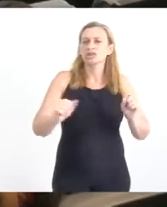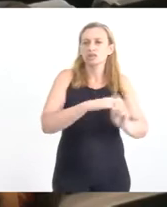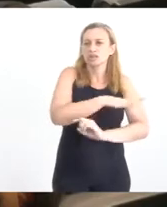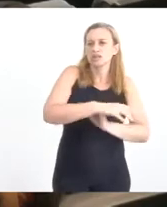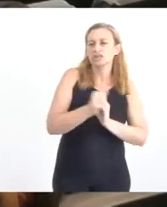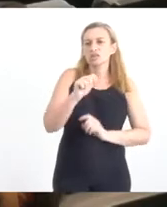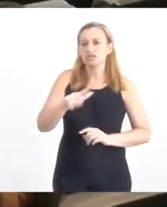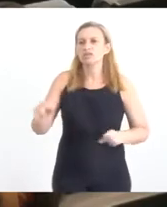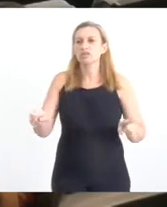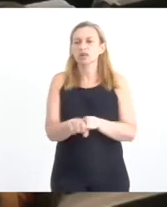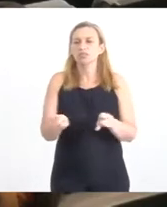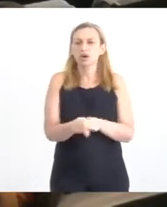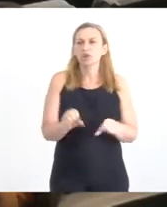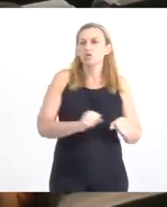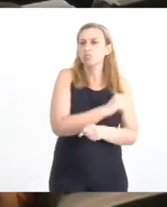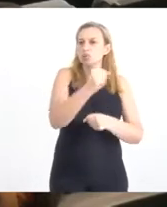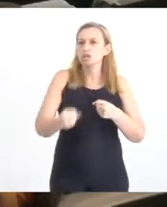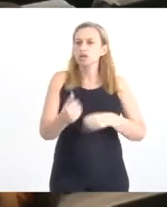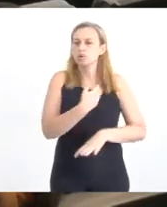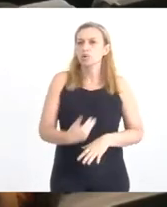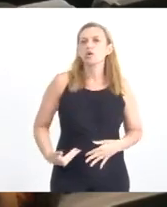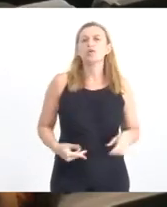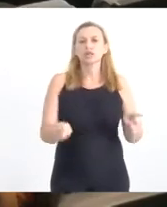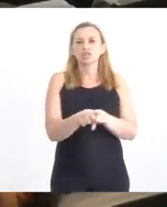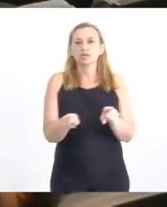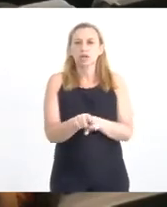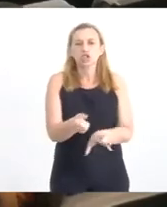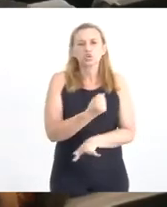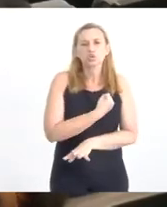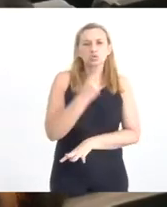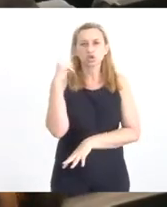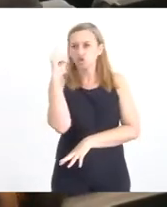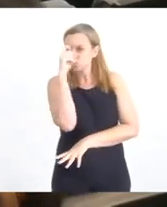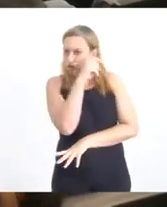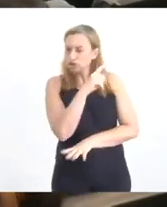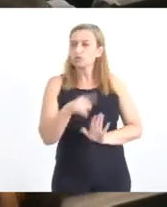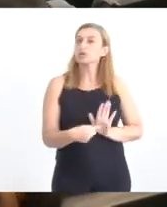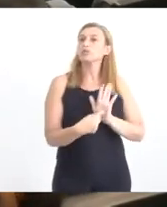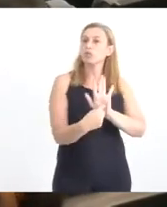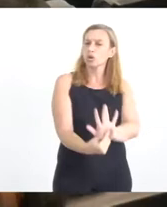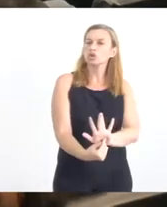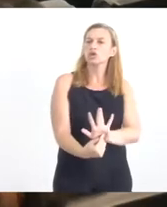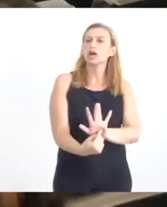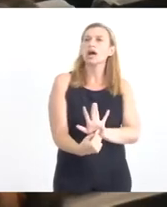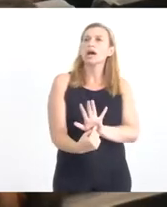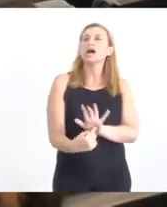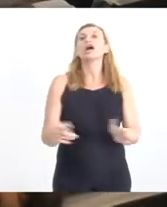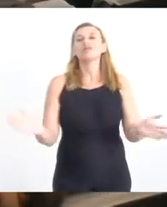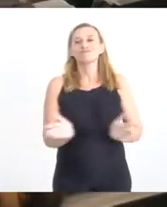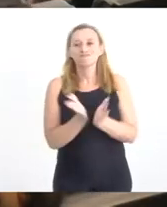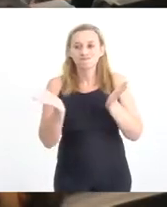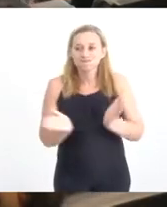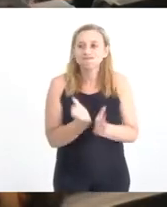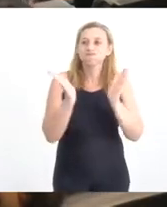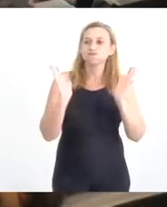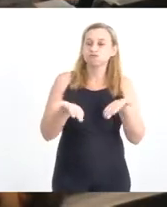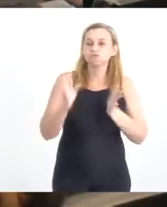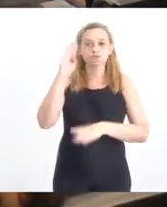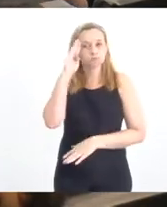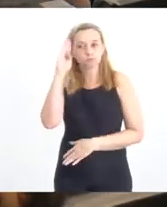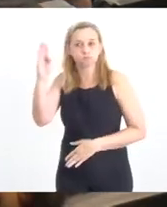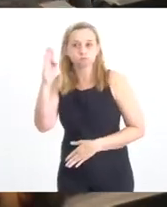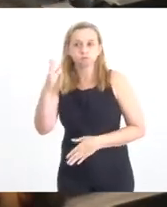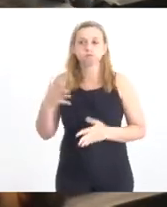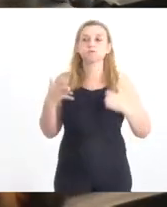eo poder público mas também dados muito duros que revelam que a pobreza hoje é o